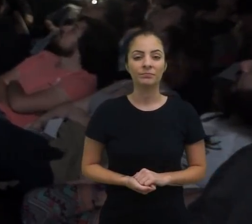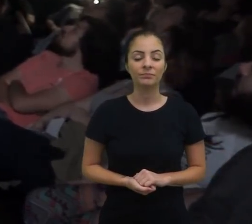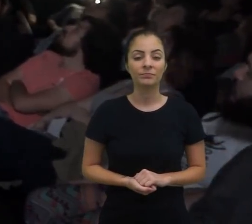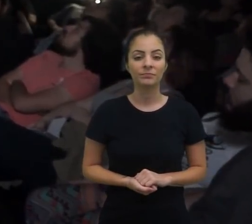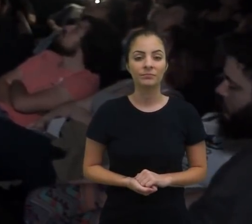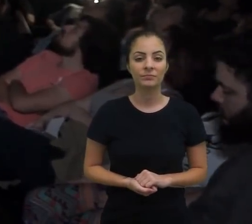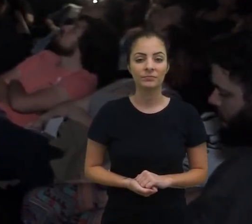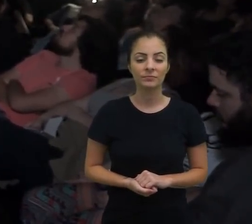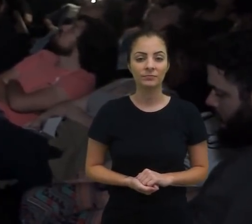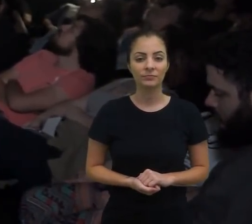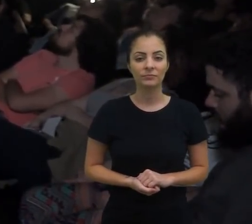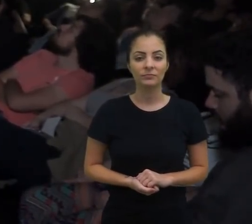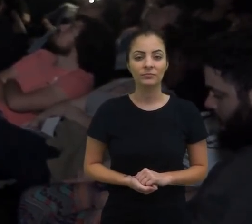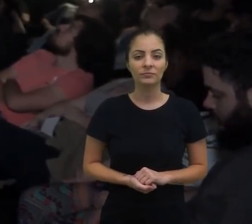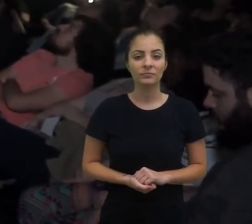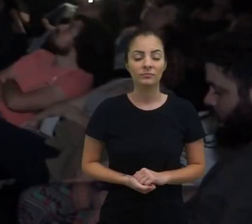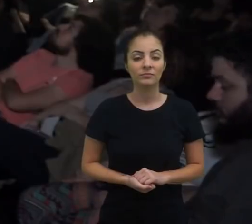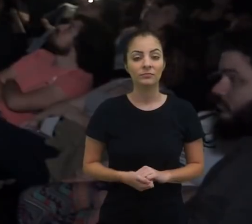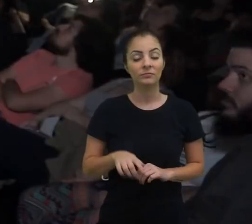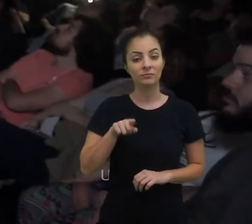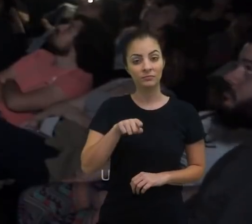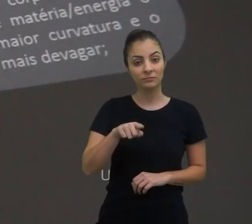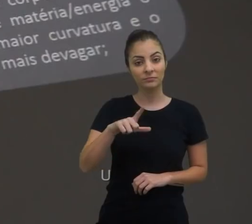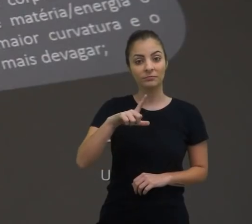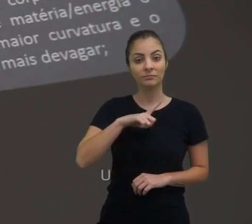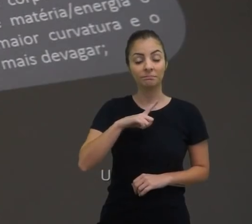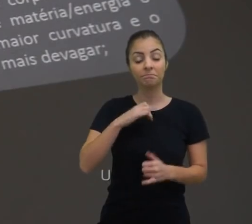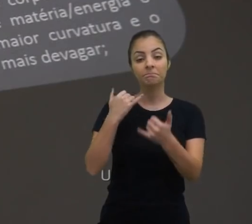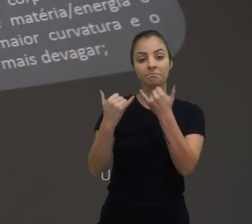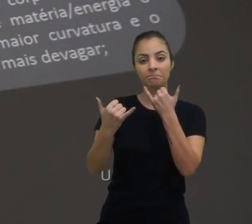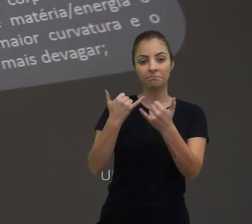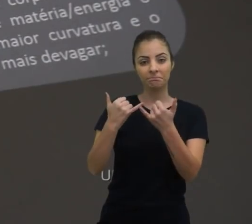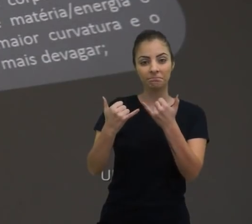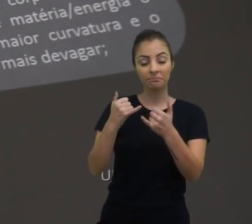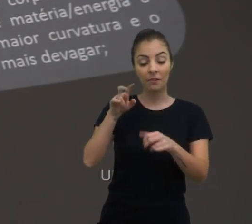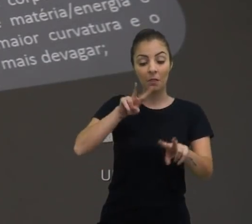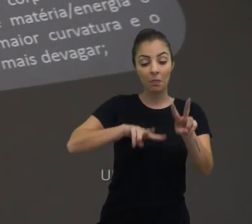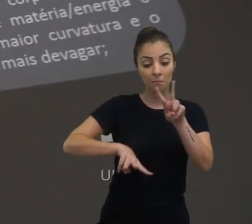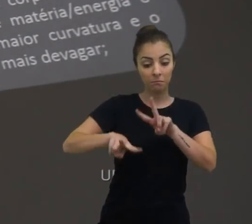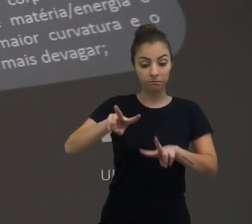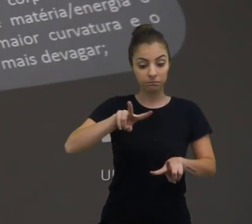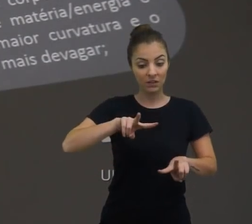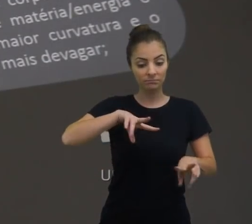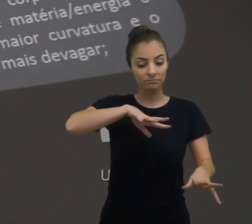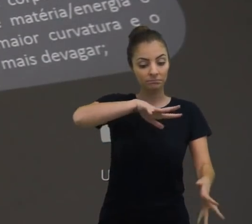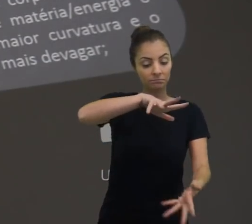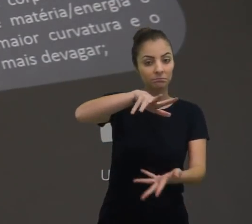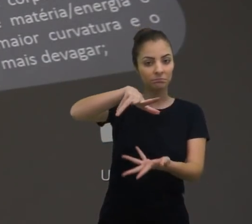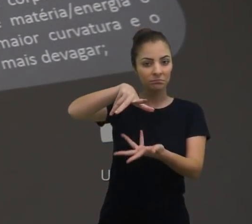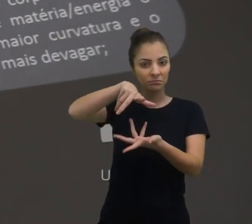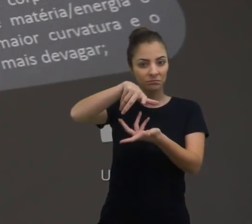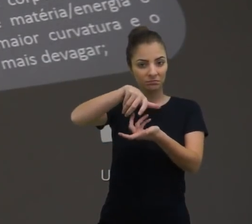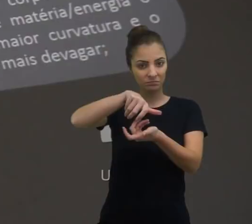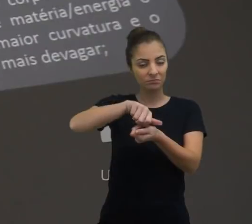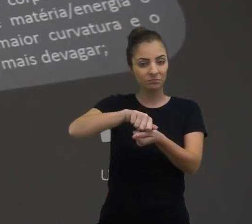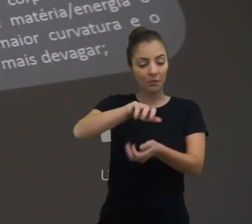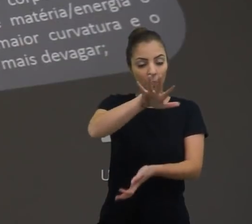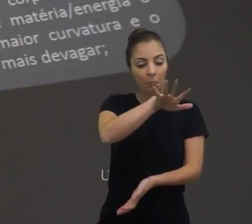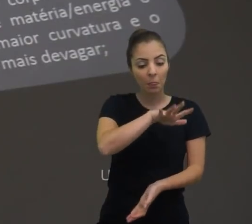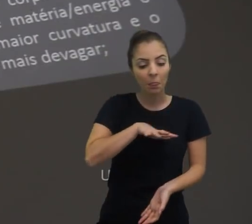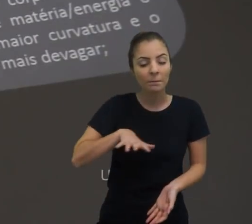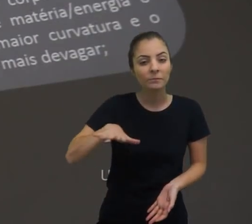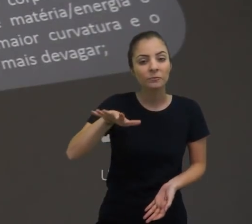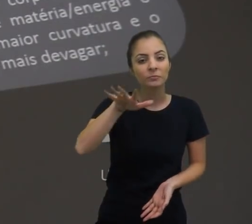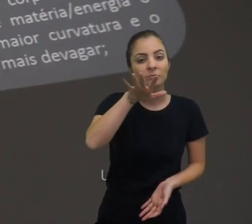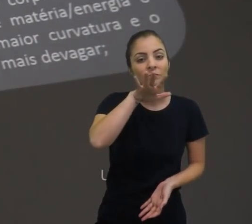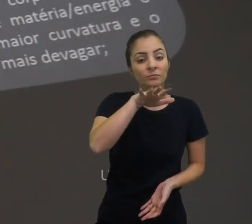Então, aqui tem um exemplo. Ó. Vê a Terra com a sua distribuição de massa e aqui é o efeito que ela tem